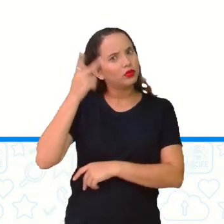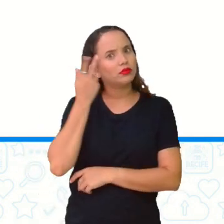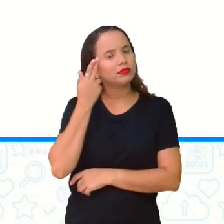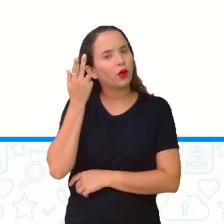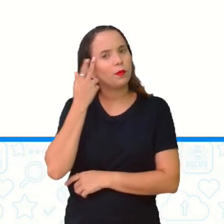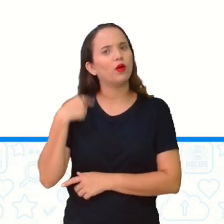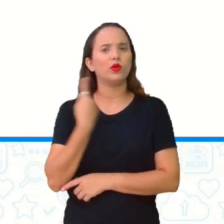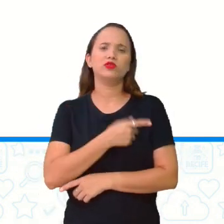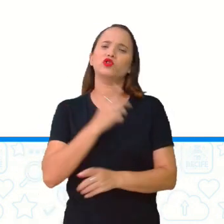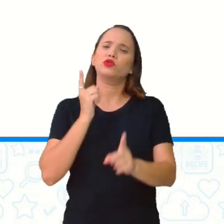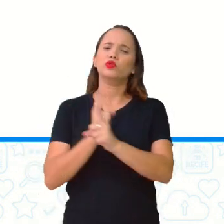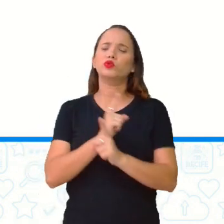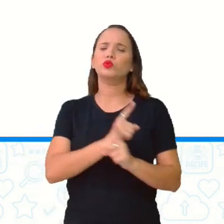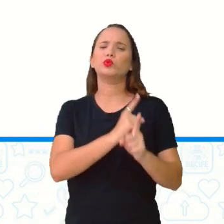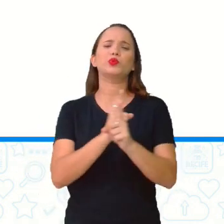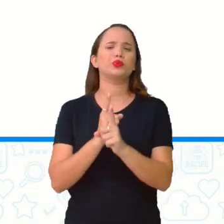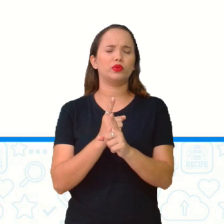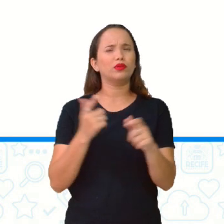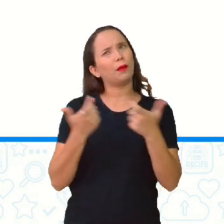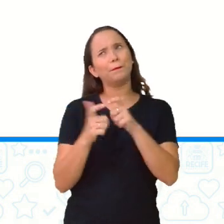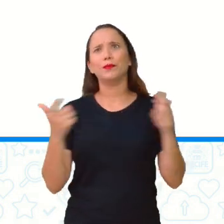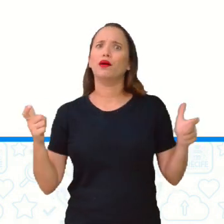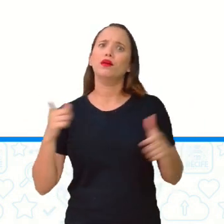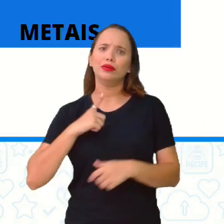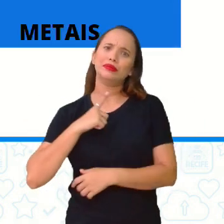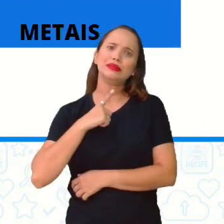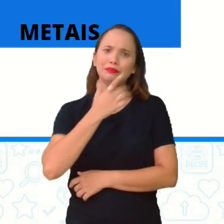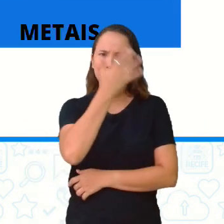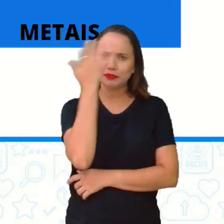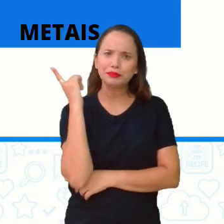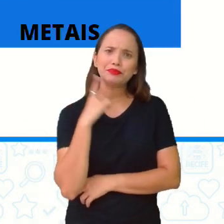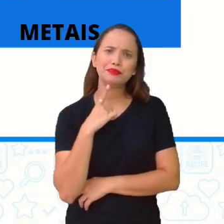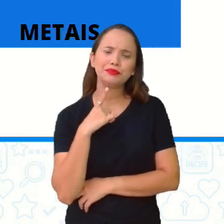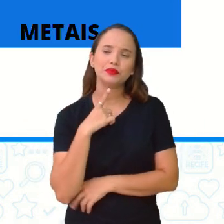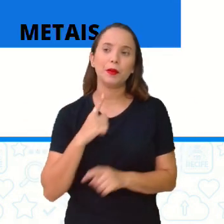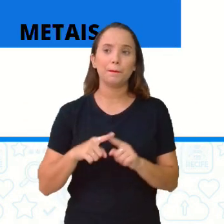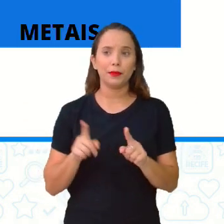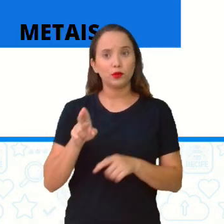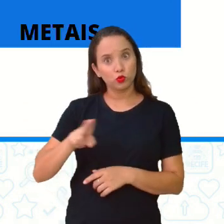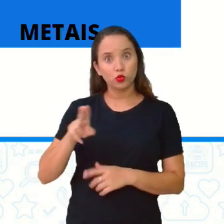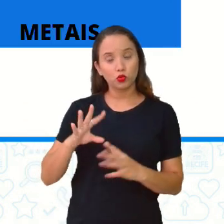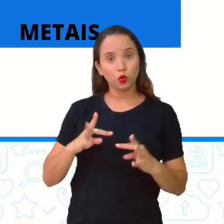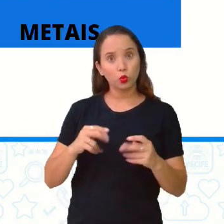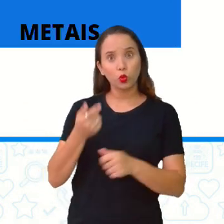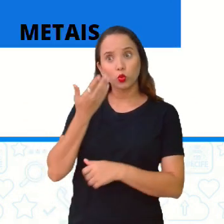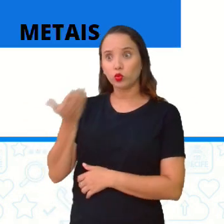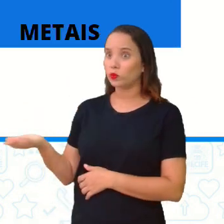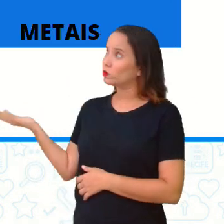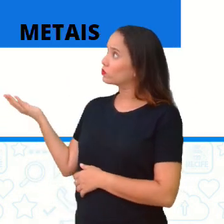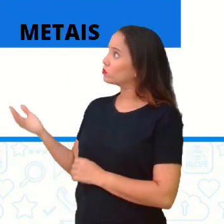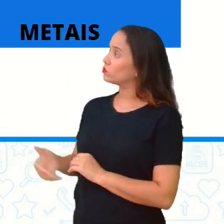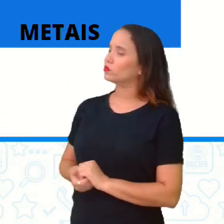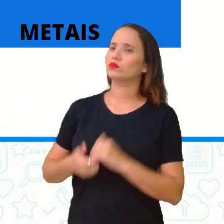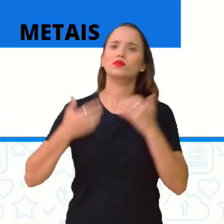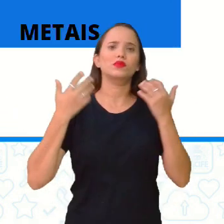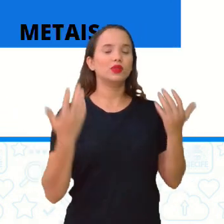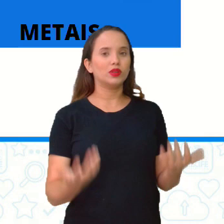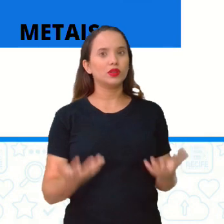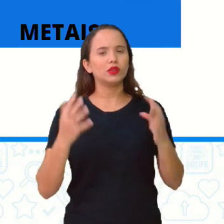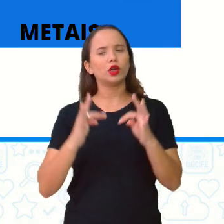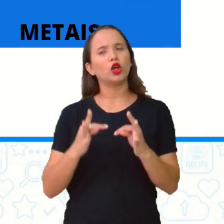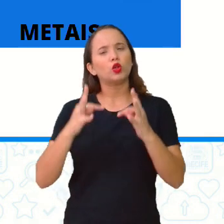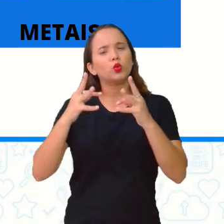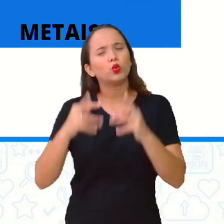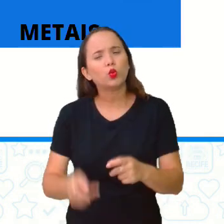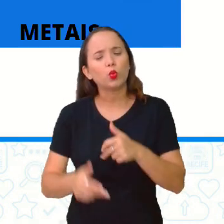tão popular, que praticamente todo mundo tem um. Mas é gasto tudo isso. E aí todo esse material, não é,